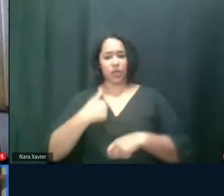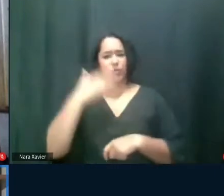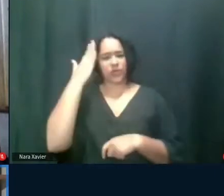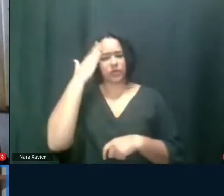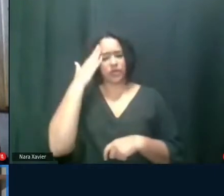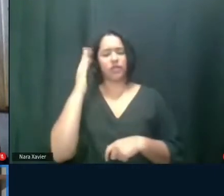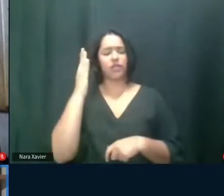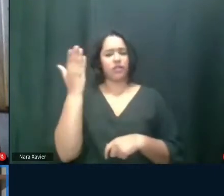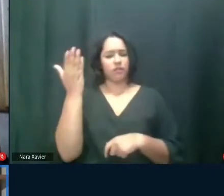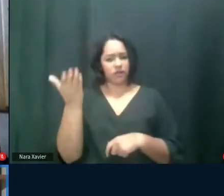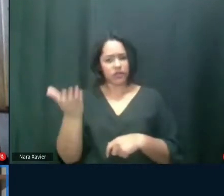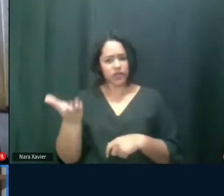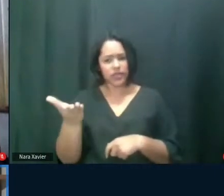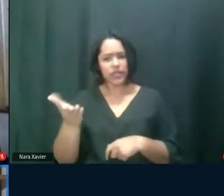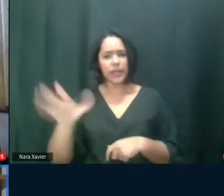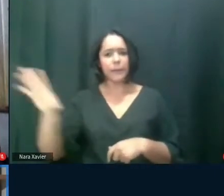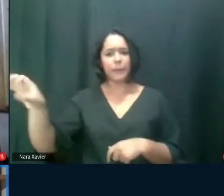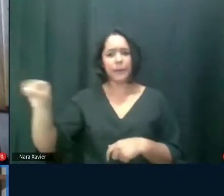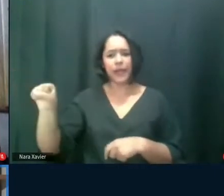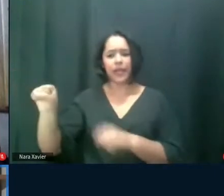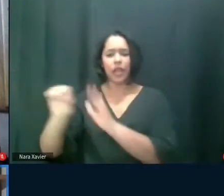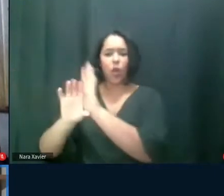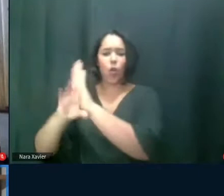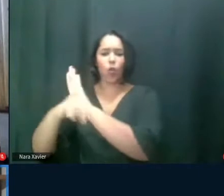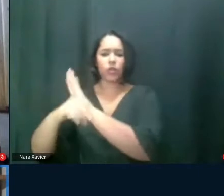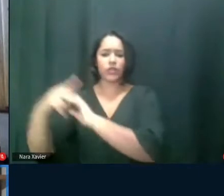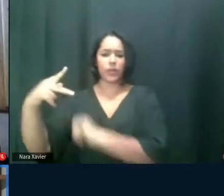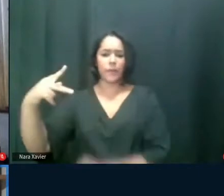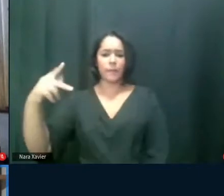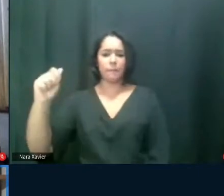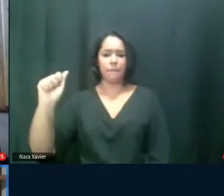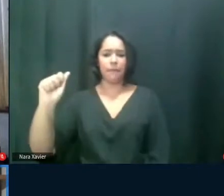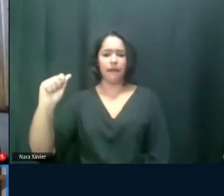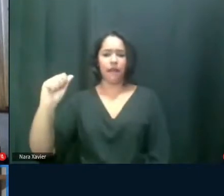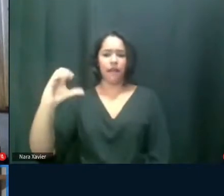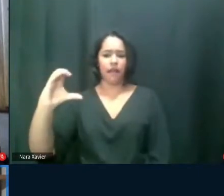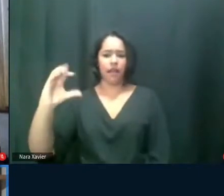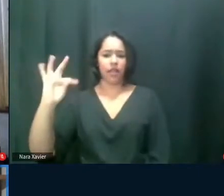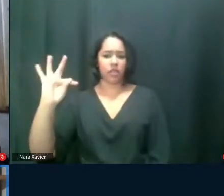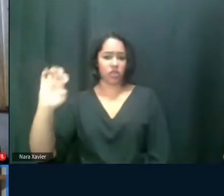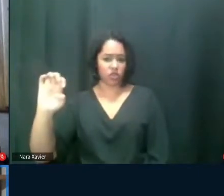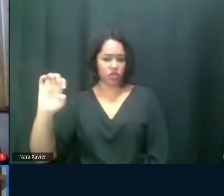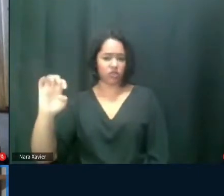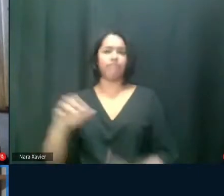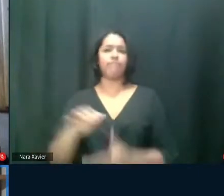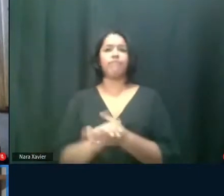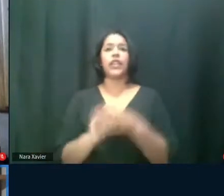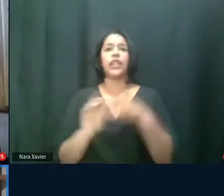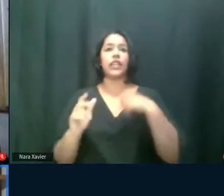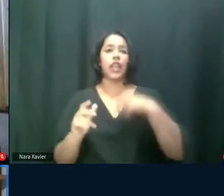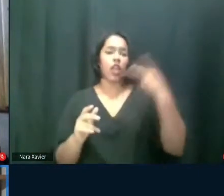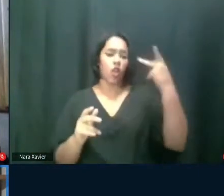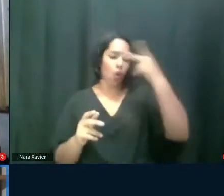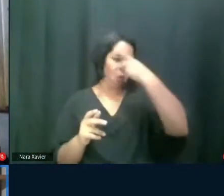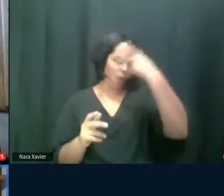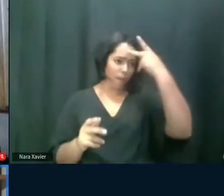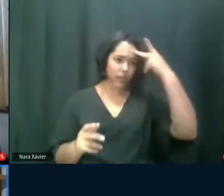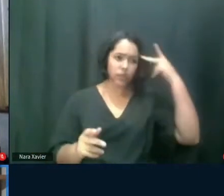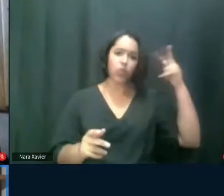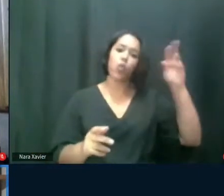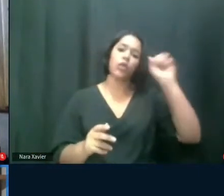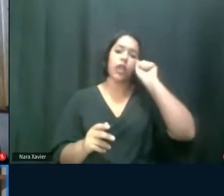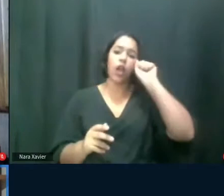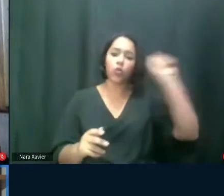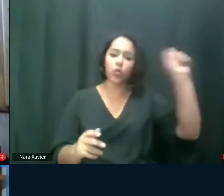lança mão de alguns conceitos do PACT, de alguns outros autores, da Patrícia Cavallo, e que você